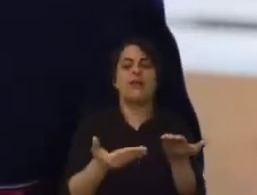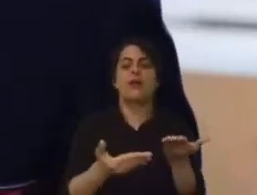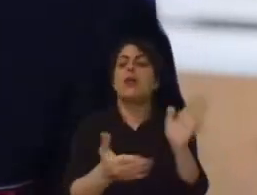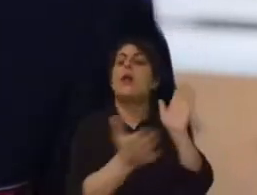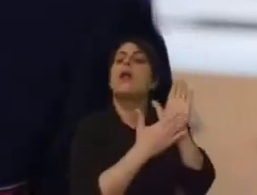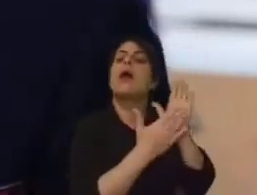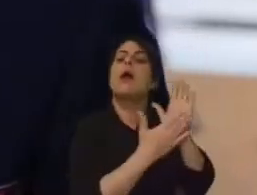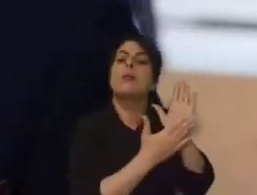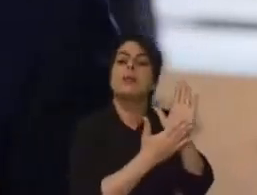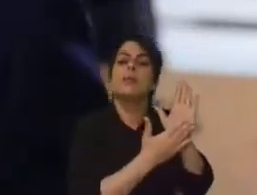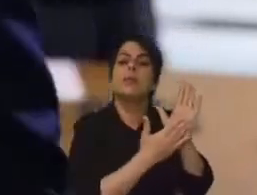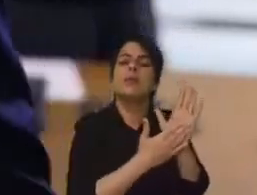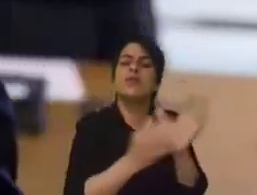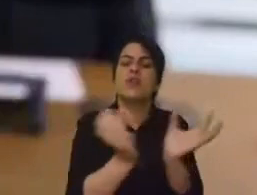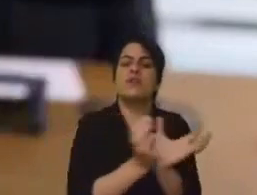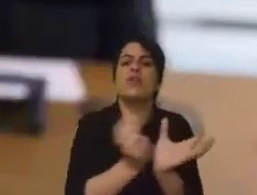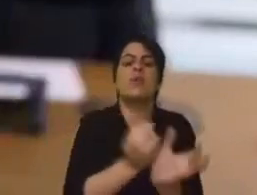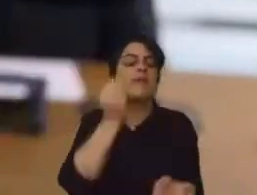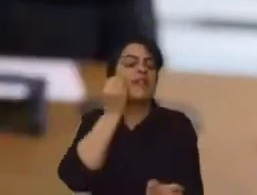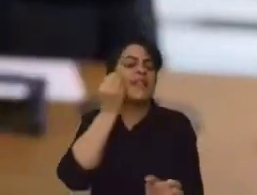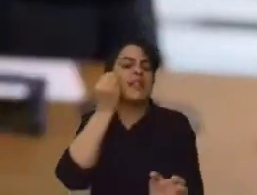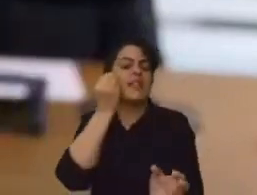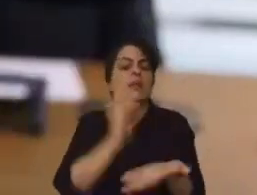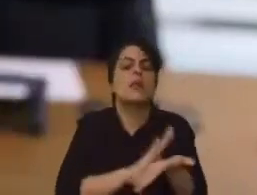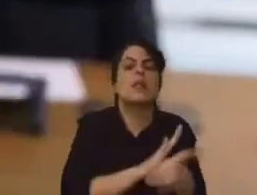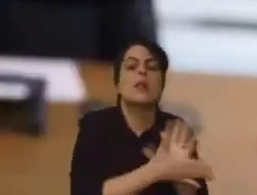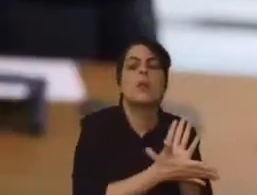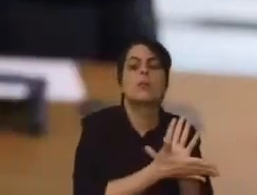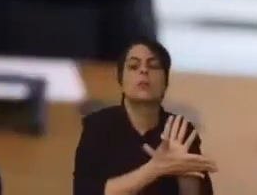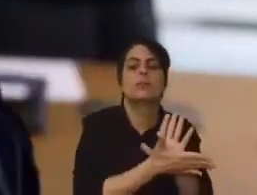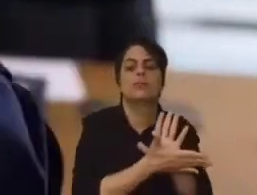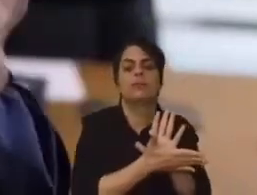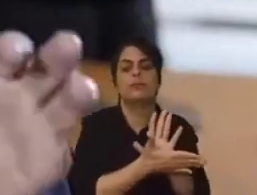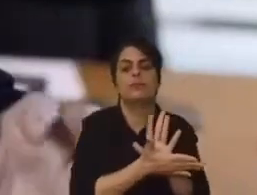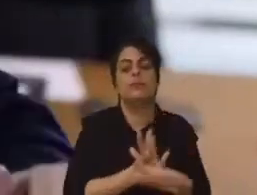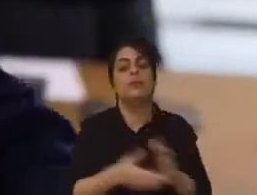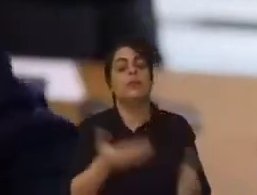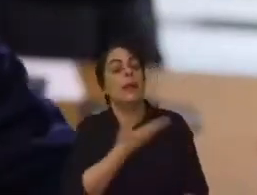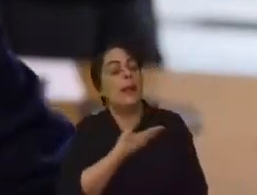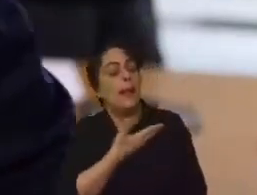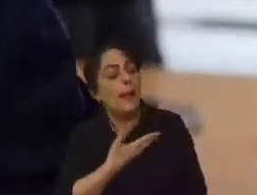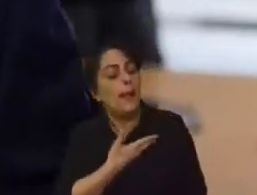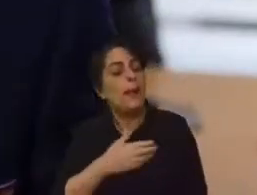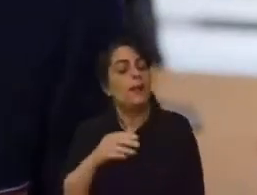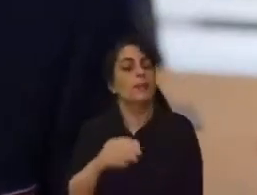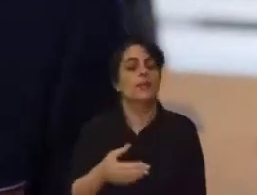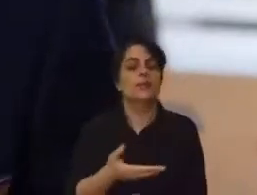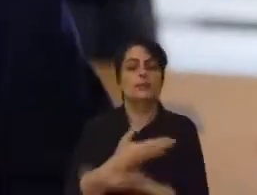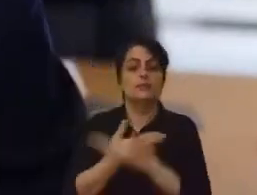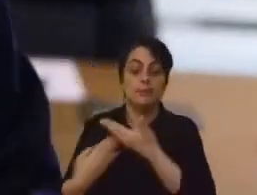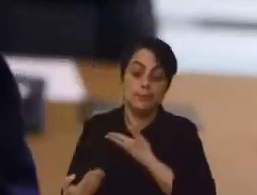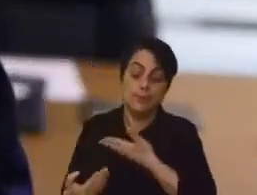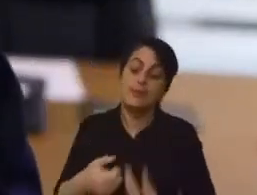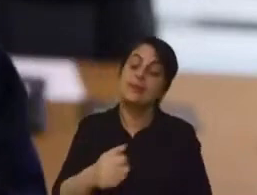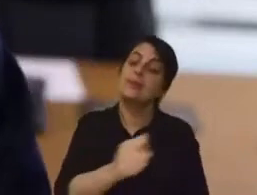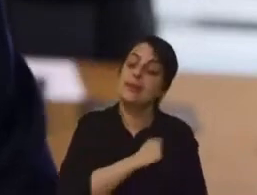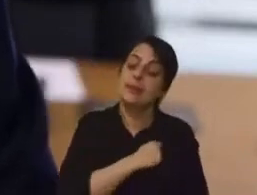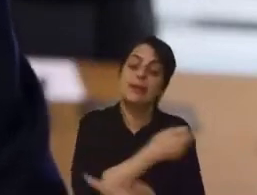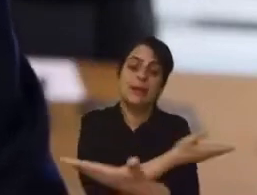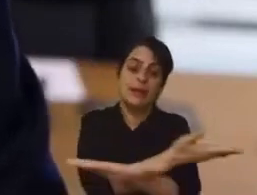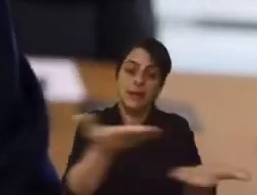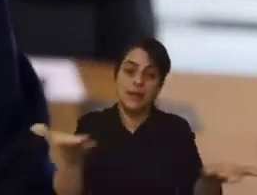tentando nos acusar. Dito isso, companheiro Sérgio, companheira Carmen e companheiros delegados e delegadas